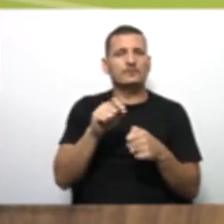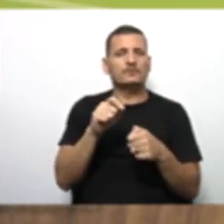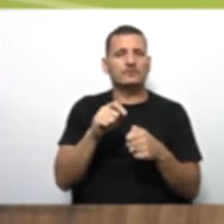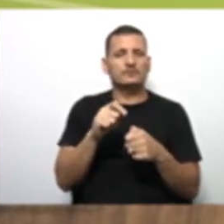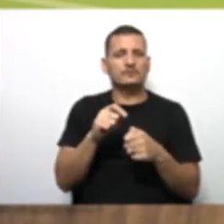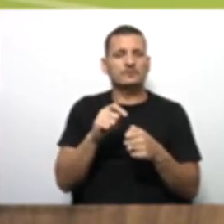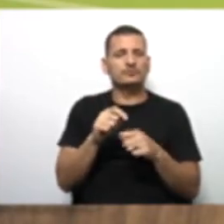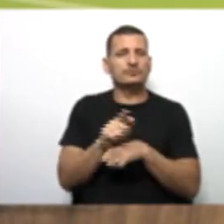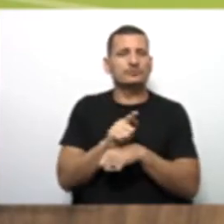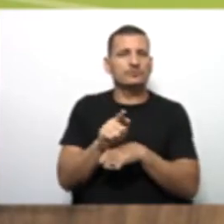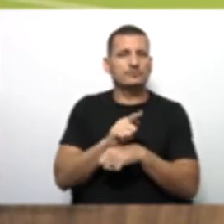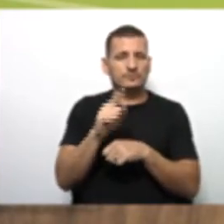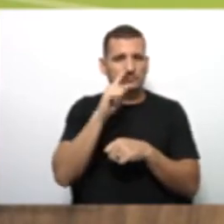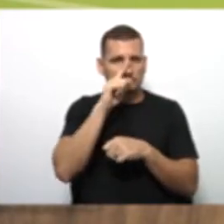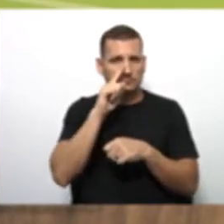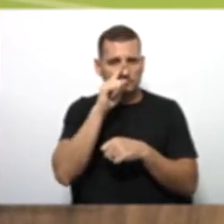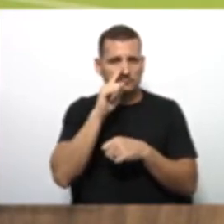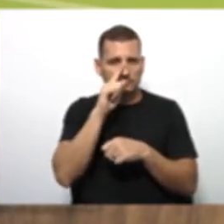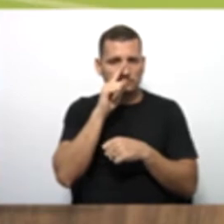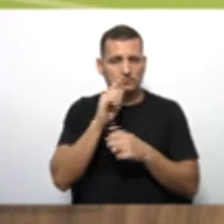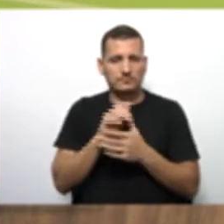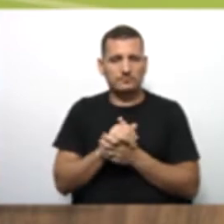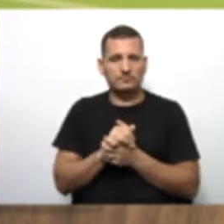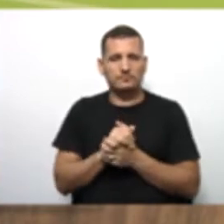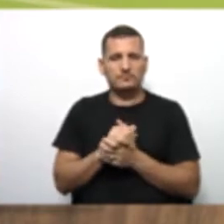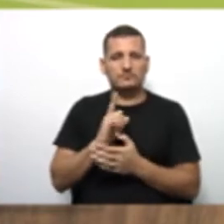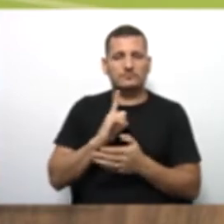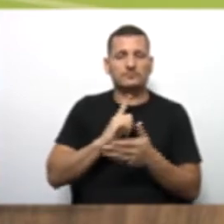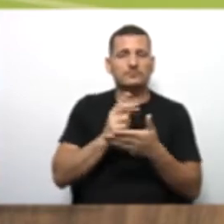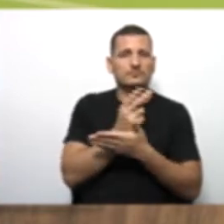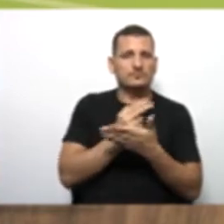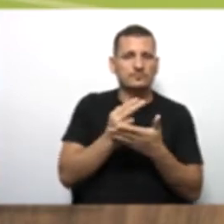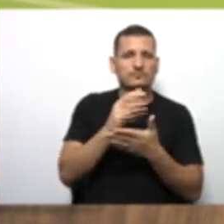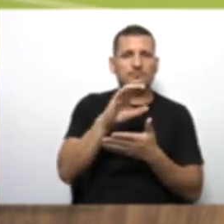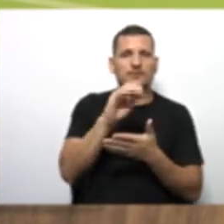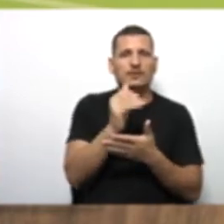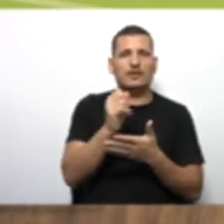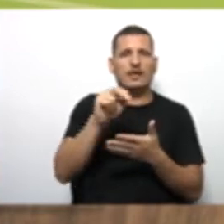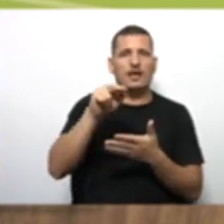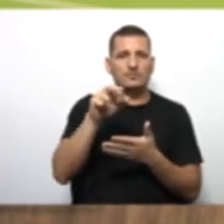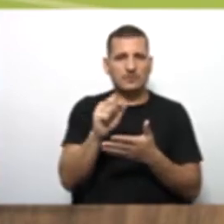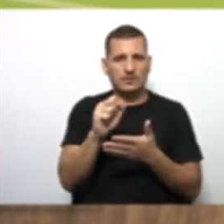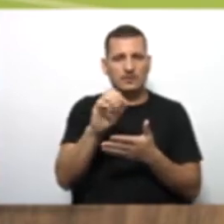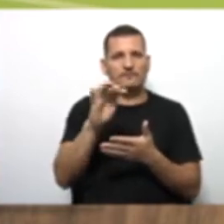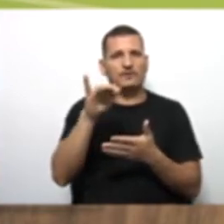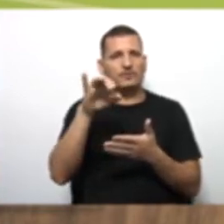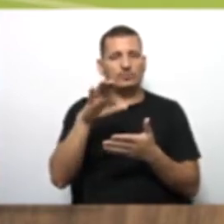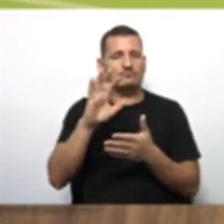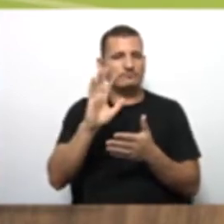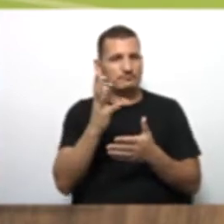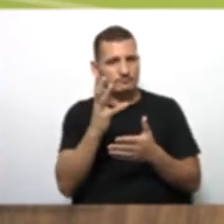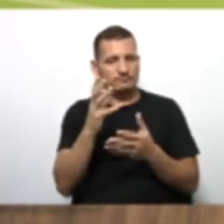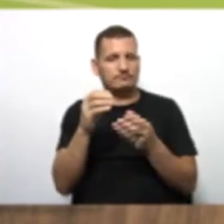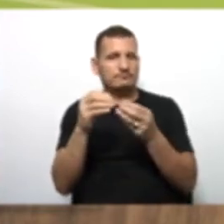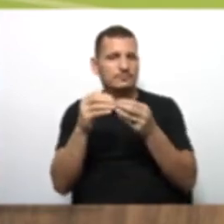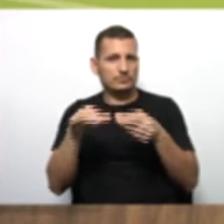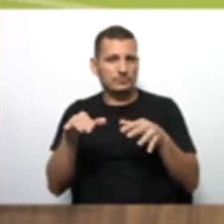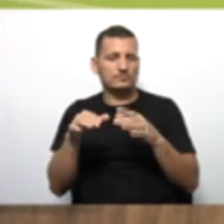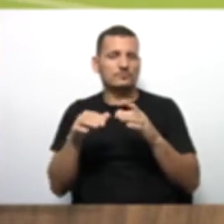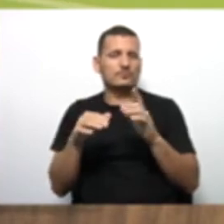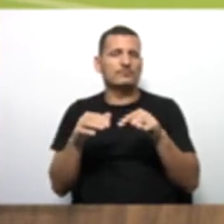do gerenciamento de risco. Nós temos o diagrama de causa e efeitos de um japonês que é conhecido